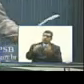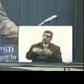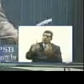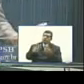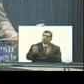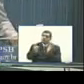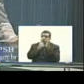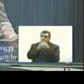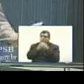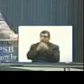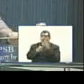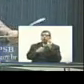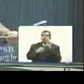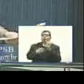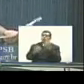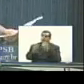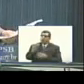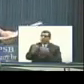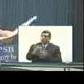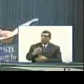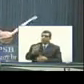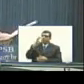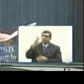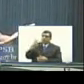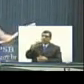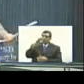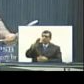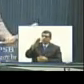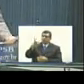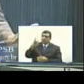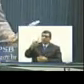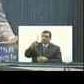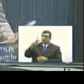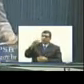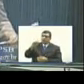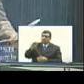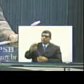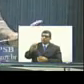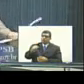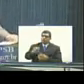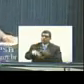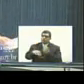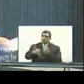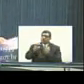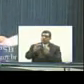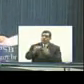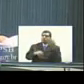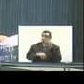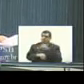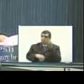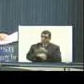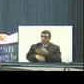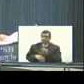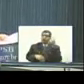escondeu que gastou 2 bilhões e 400 milhões a mais do que arrecadado